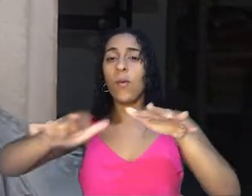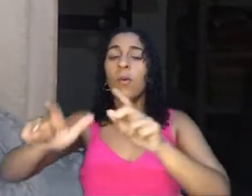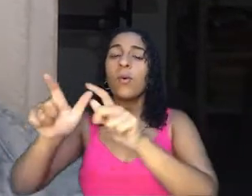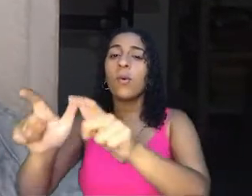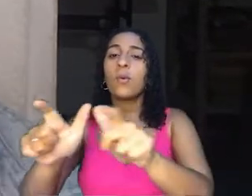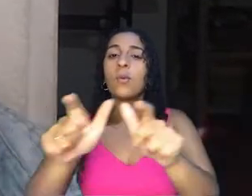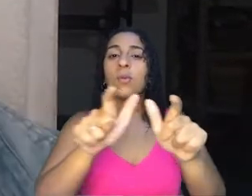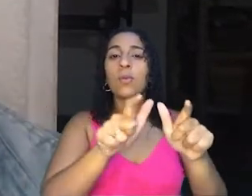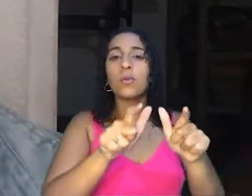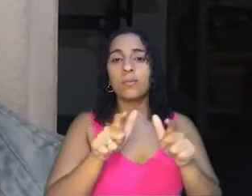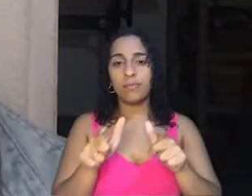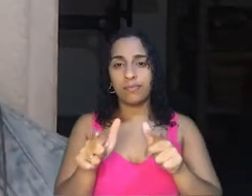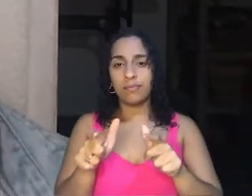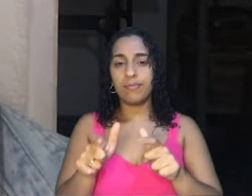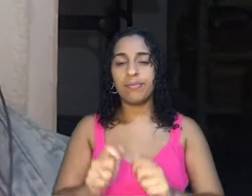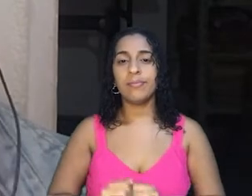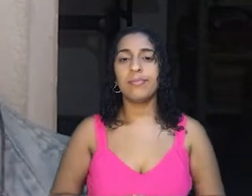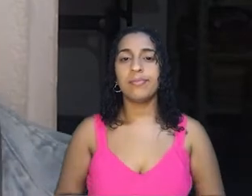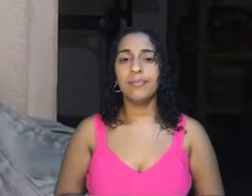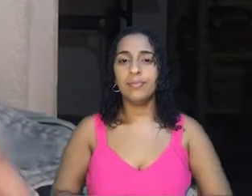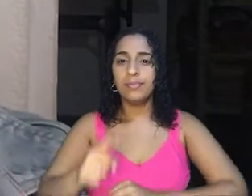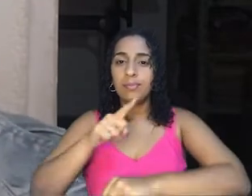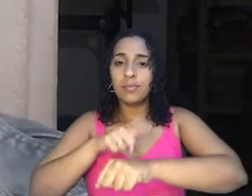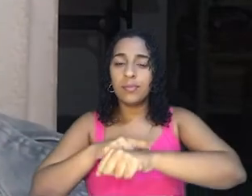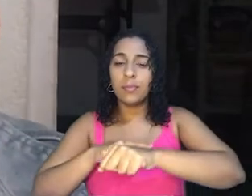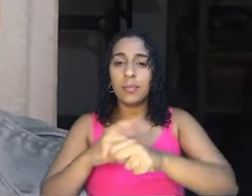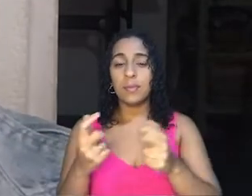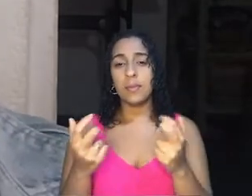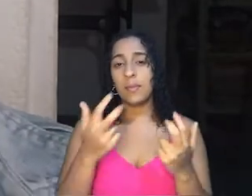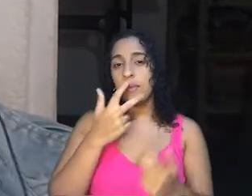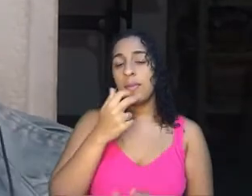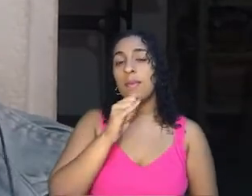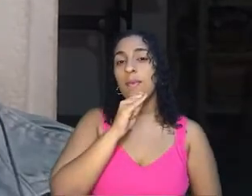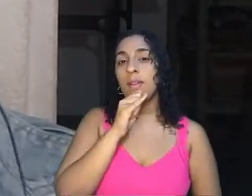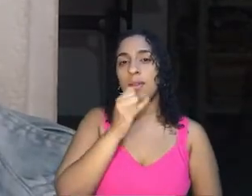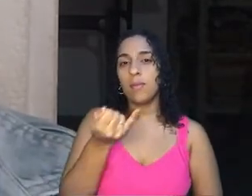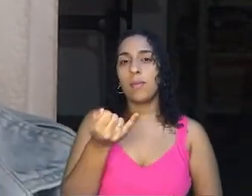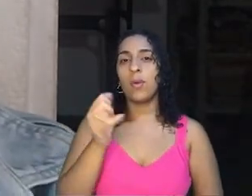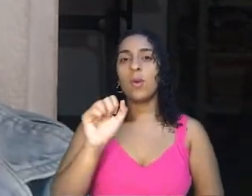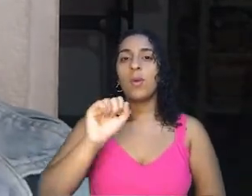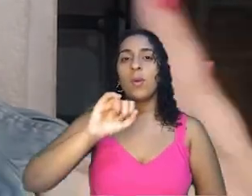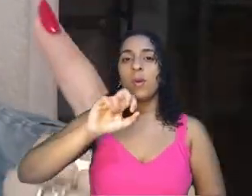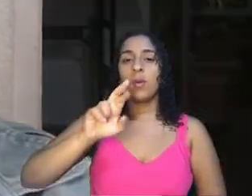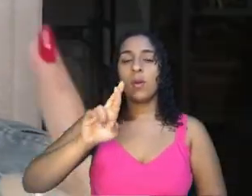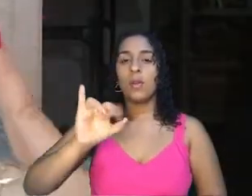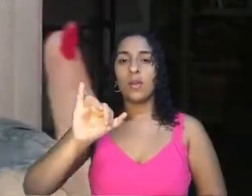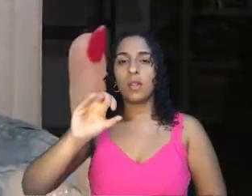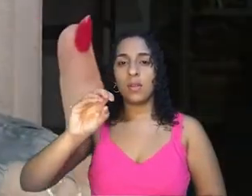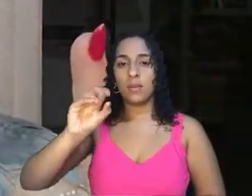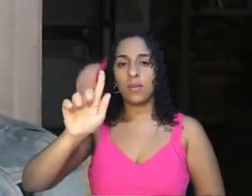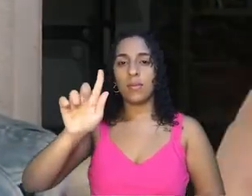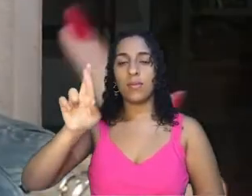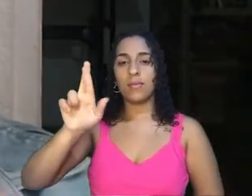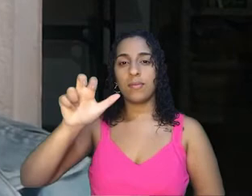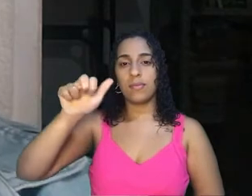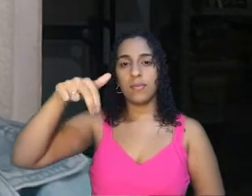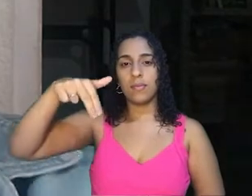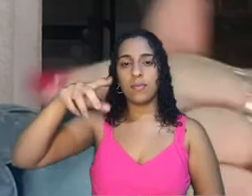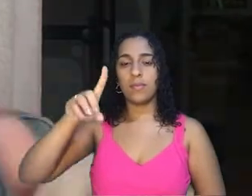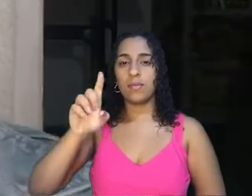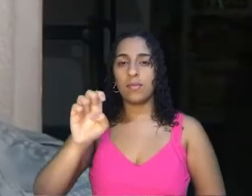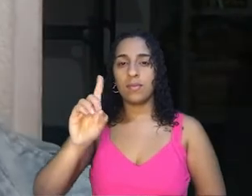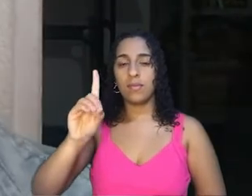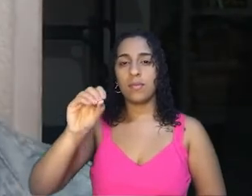como Rio Grande do Norte onde nasceu Nísia Floresta escritora abolicionista jornalista em 2022